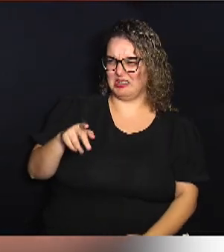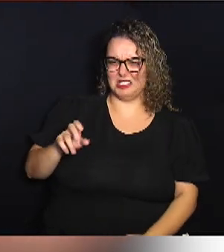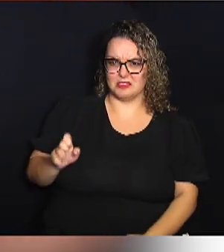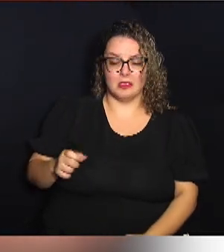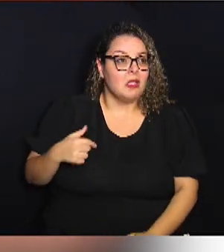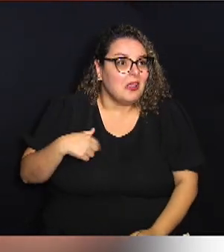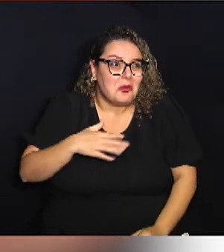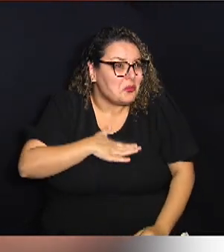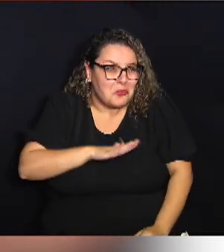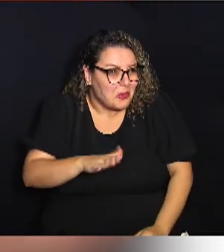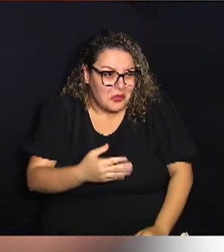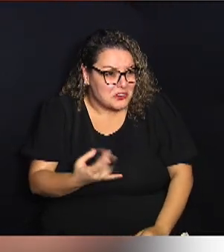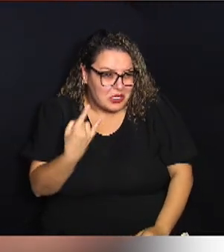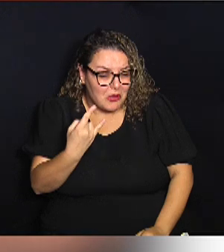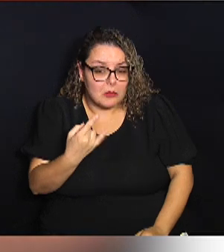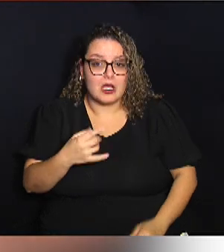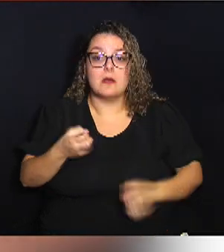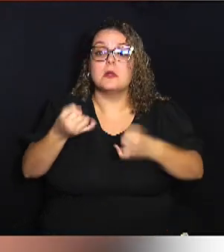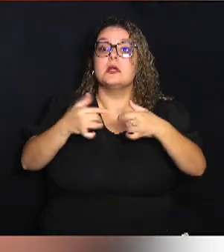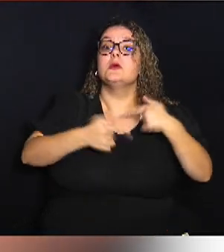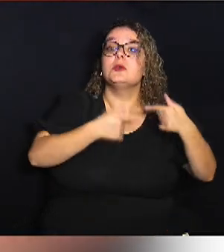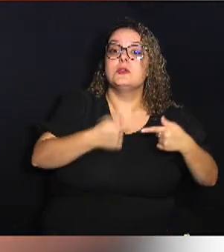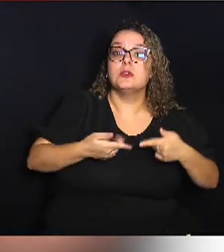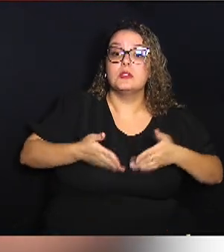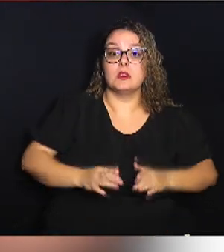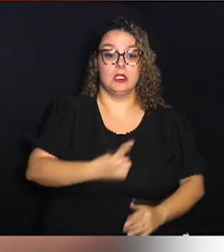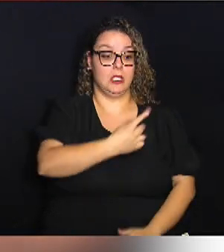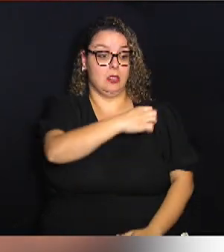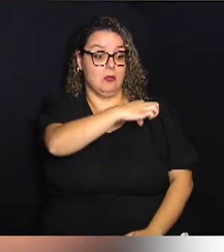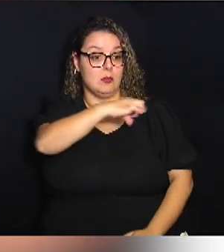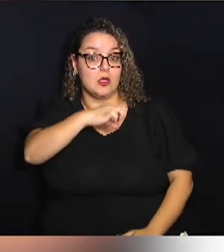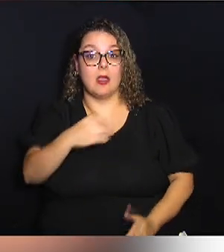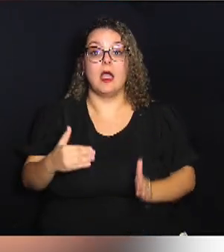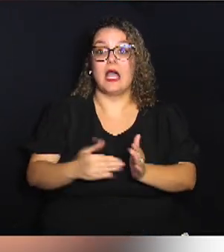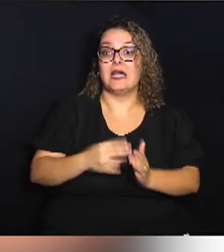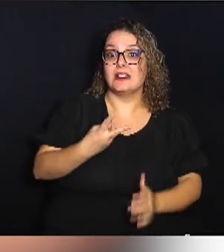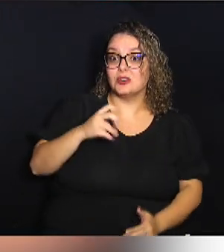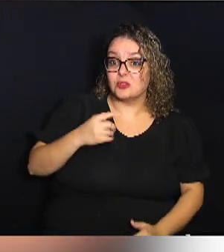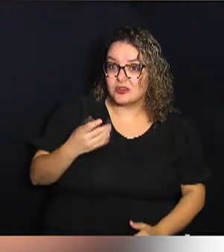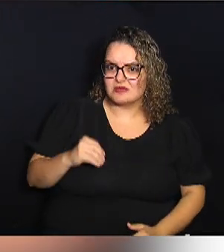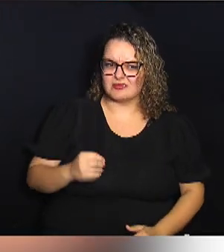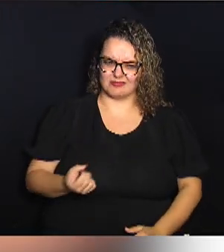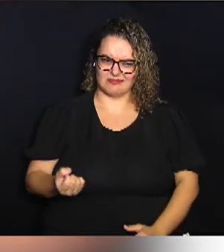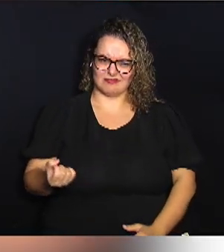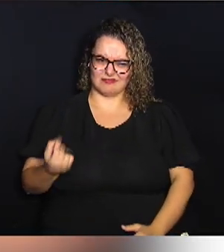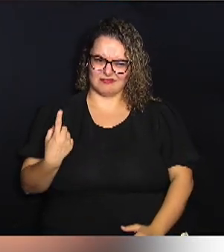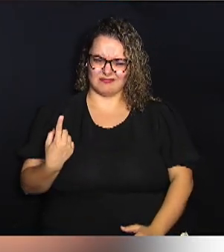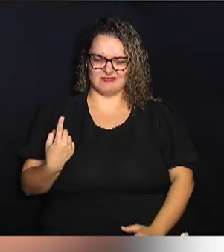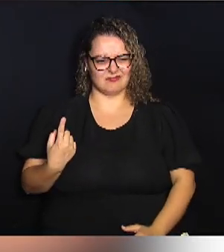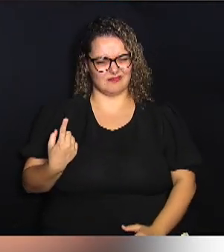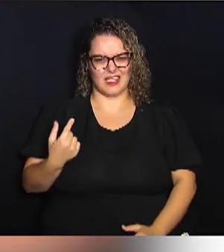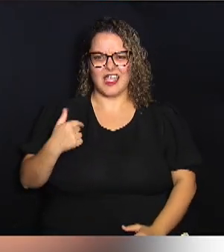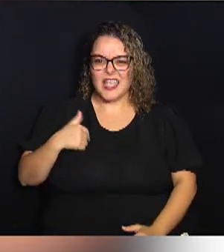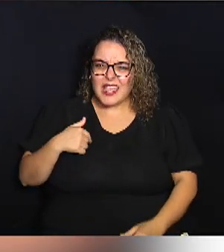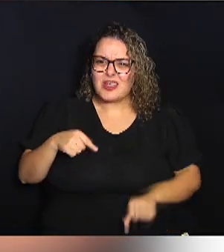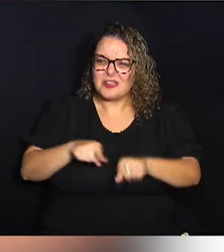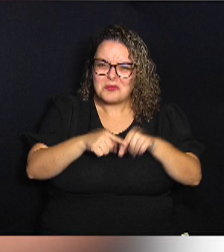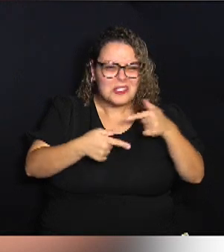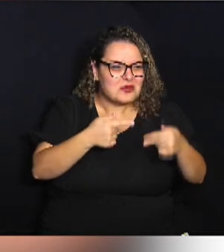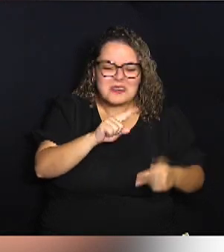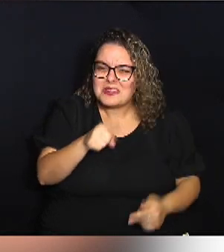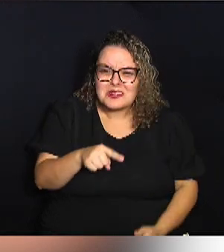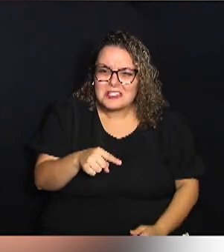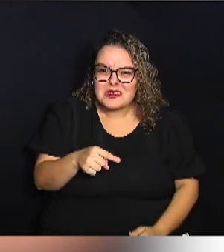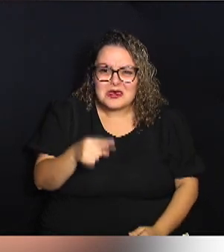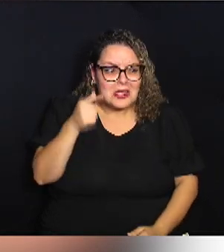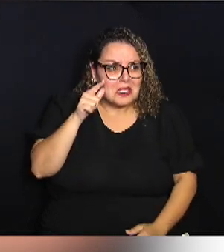no fim me explicaram que a Geração Z é a galera que nasceu entre os anos 90 e 2010. O que é muito estranho, porque isso quer dizer que eu também sou Geração Z e eu nem